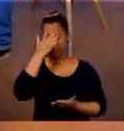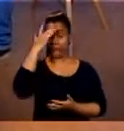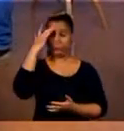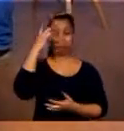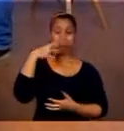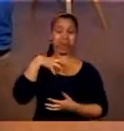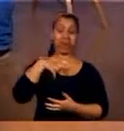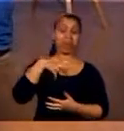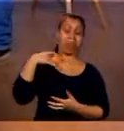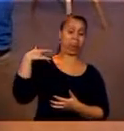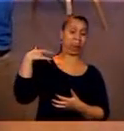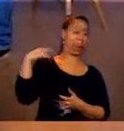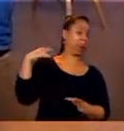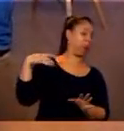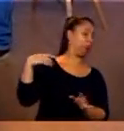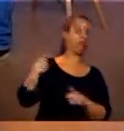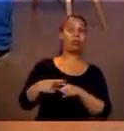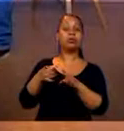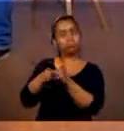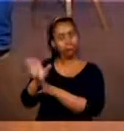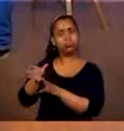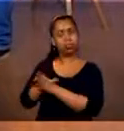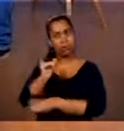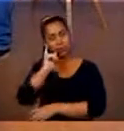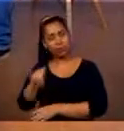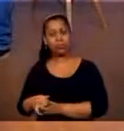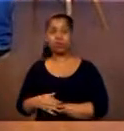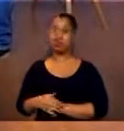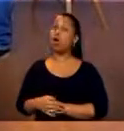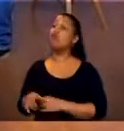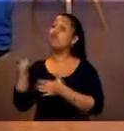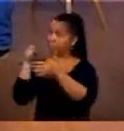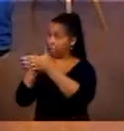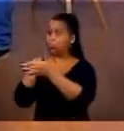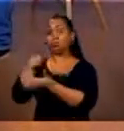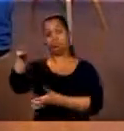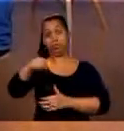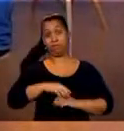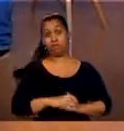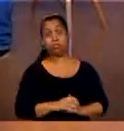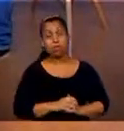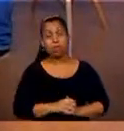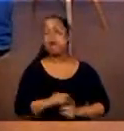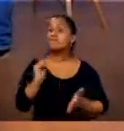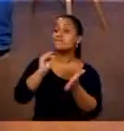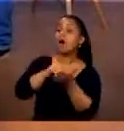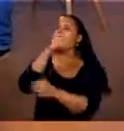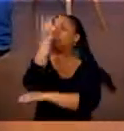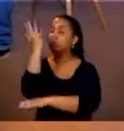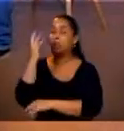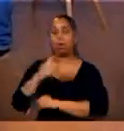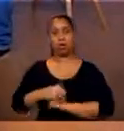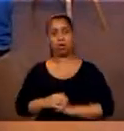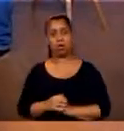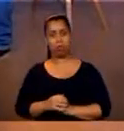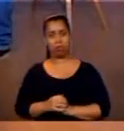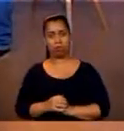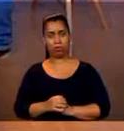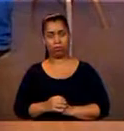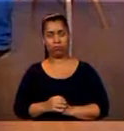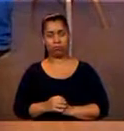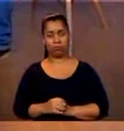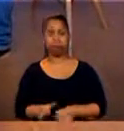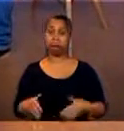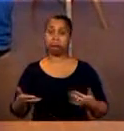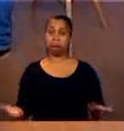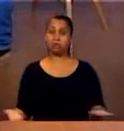indesejável, porque a gente alerta e diz, vou te denunciar, né? E a gente faz isto.